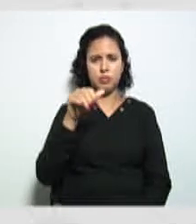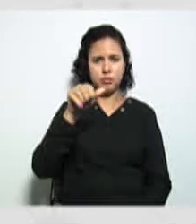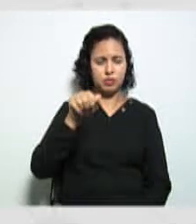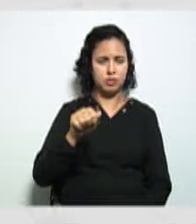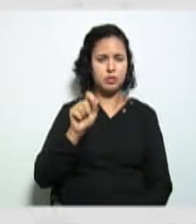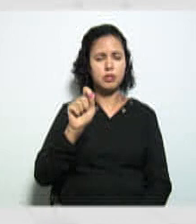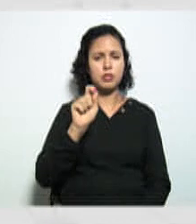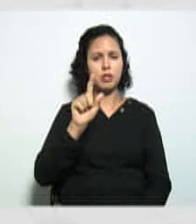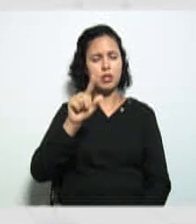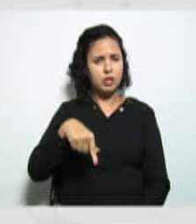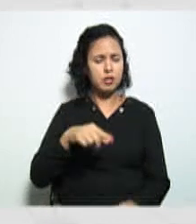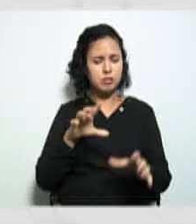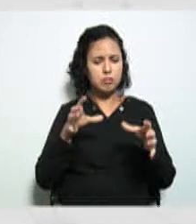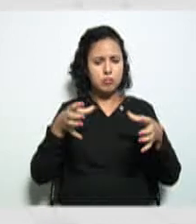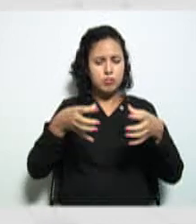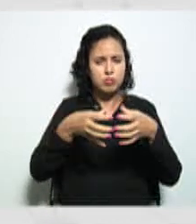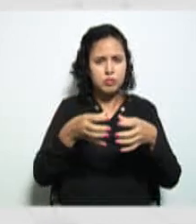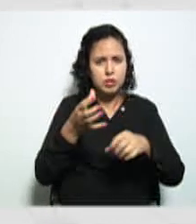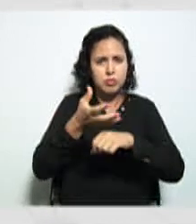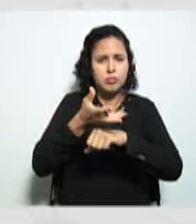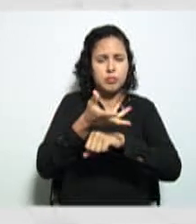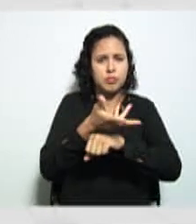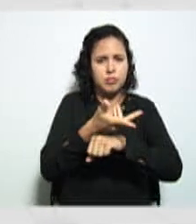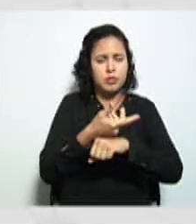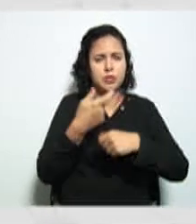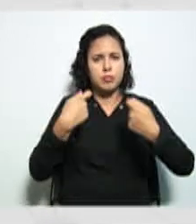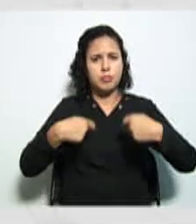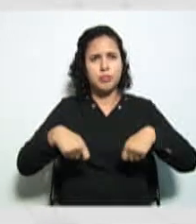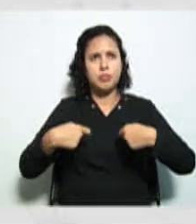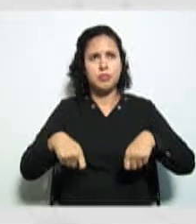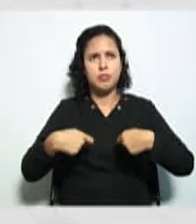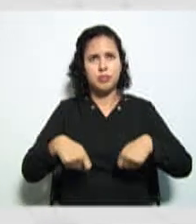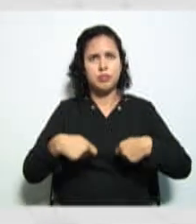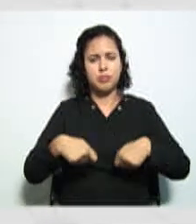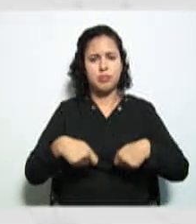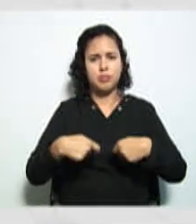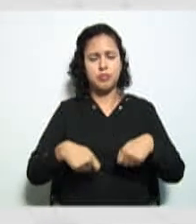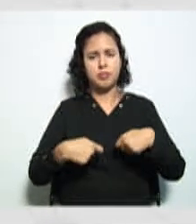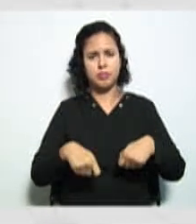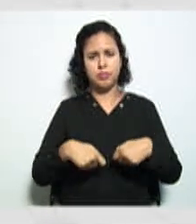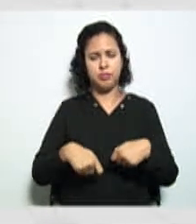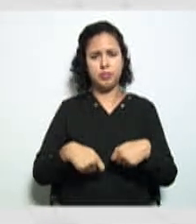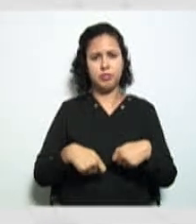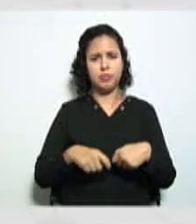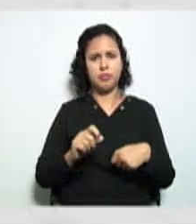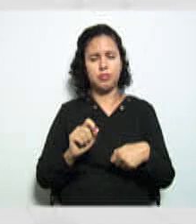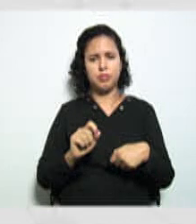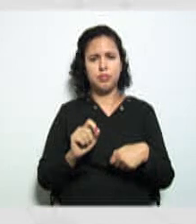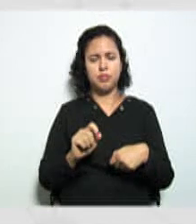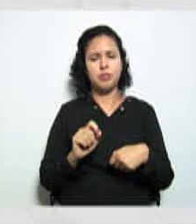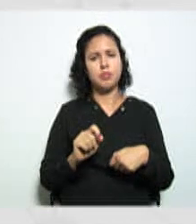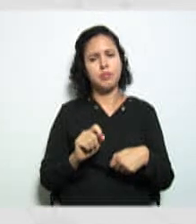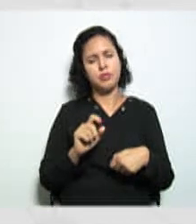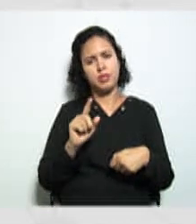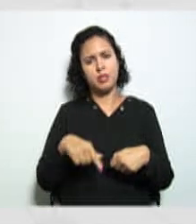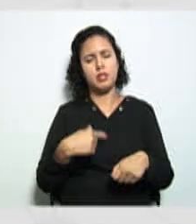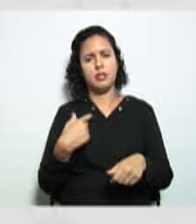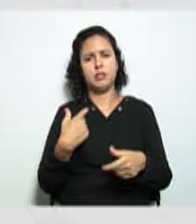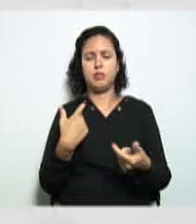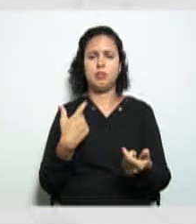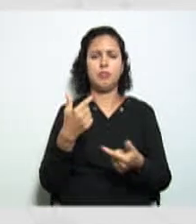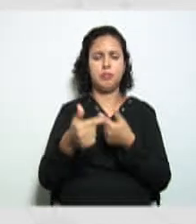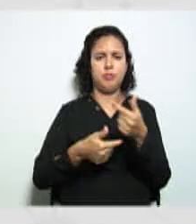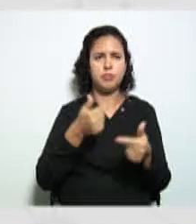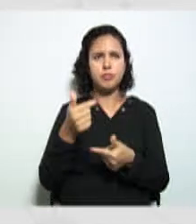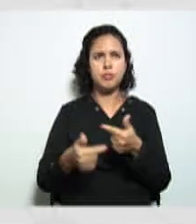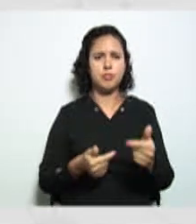né, um conjunto de habilidades que eu preciso desenvolver para uma determinada ação.